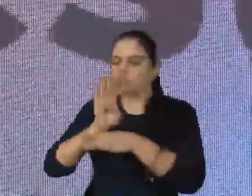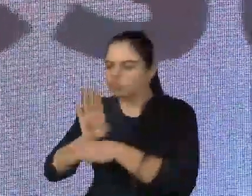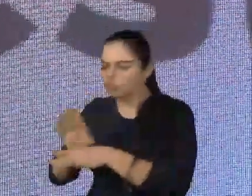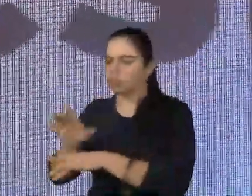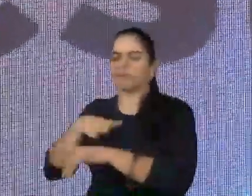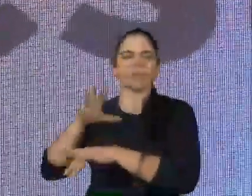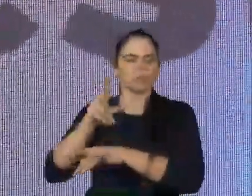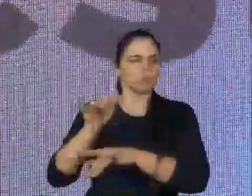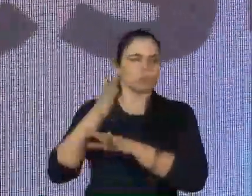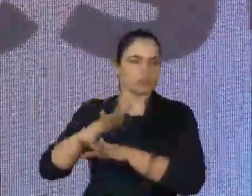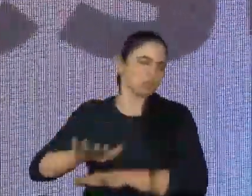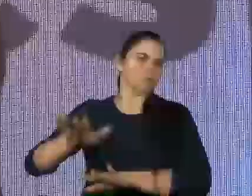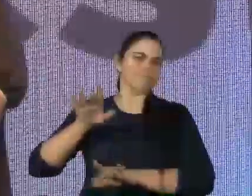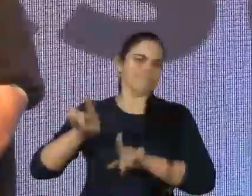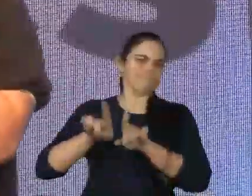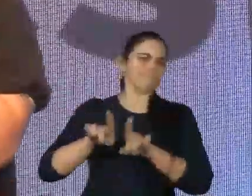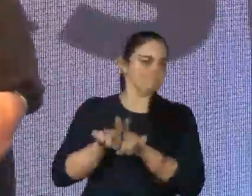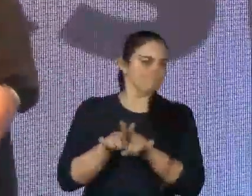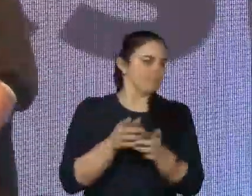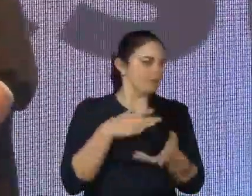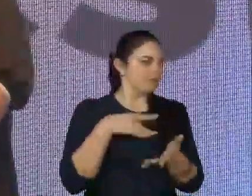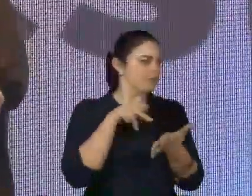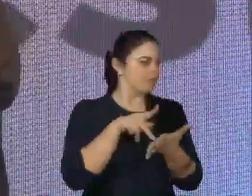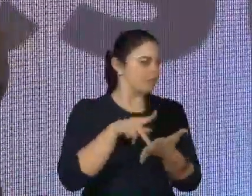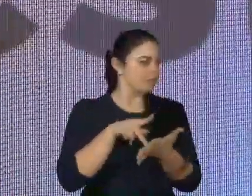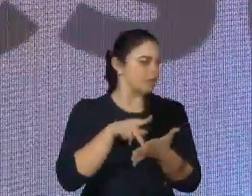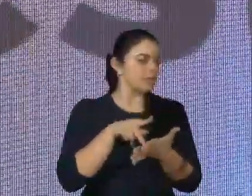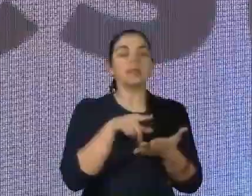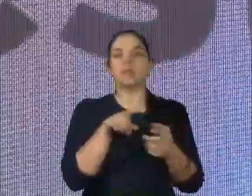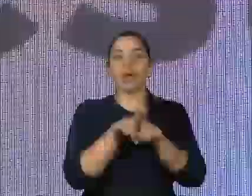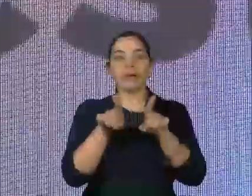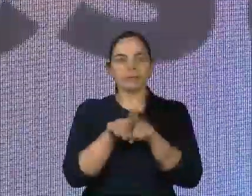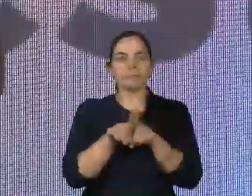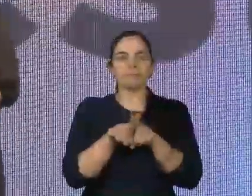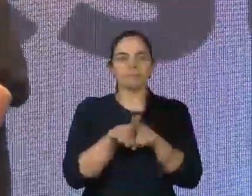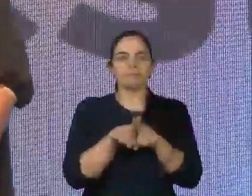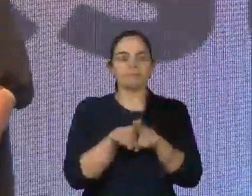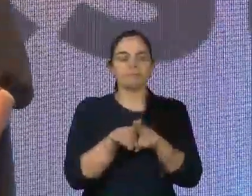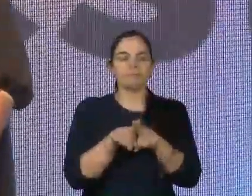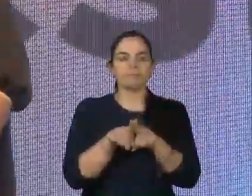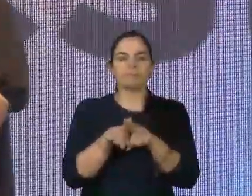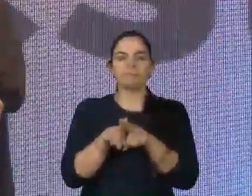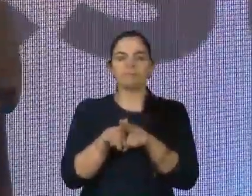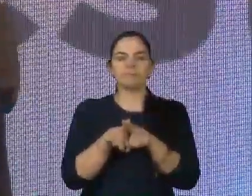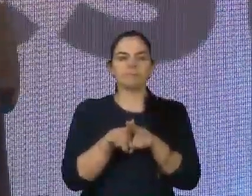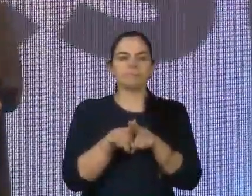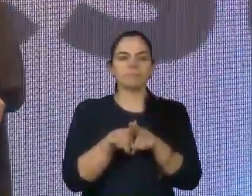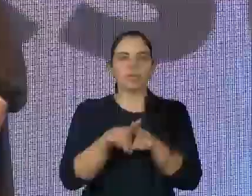Para eles na classe, né? E aí também